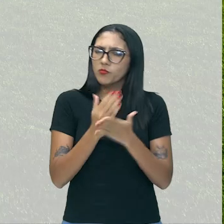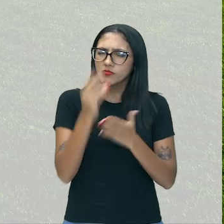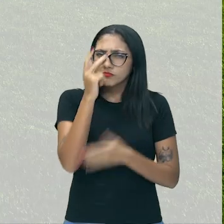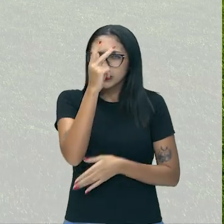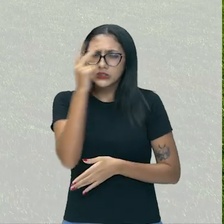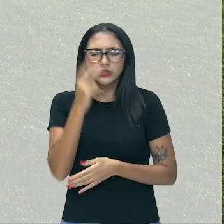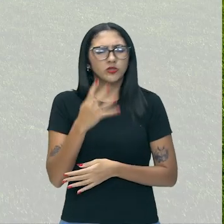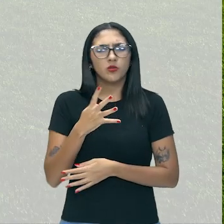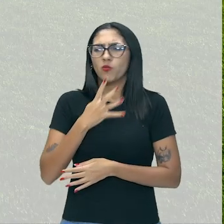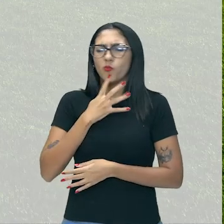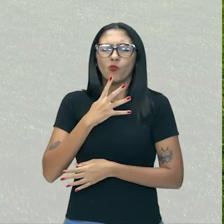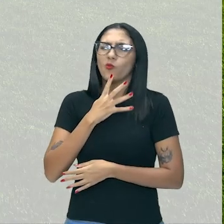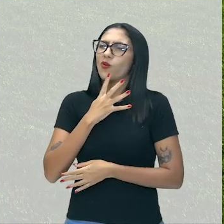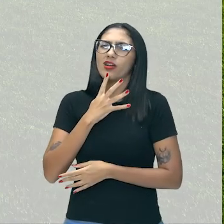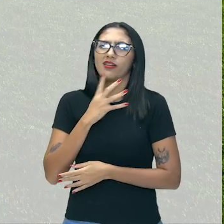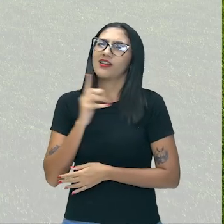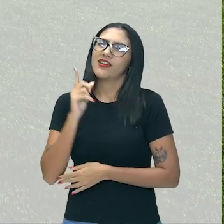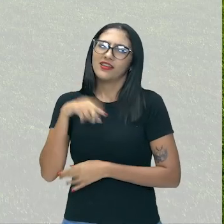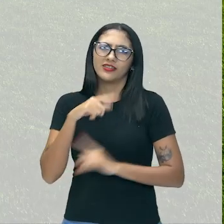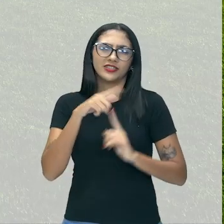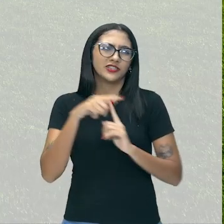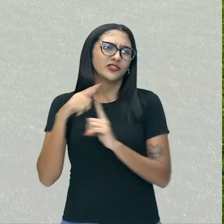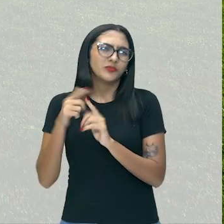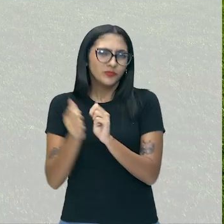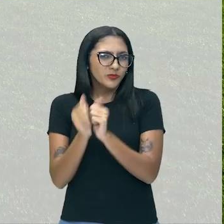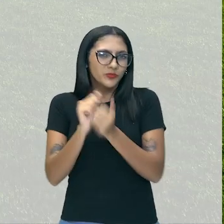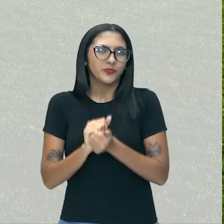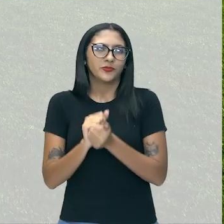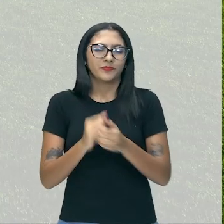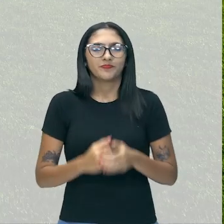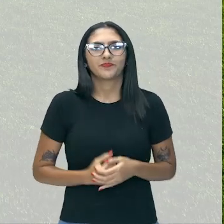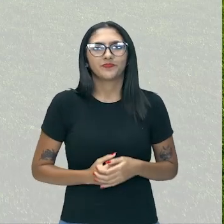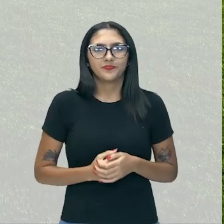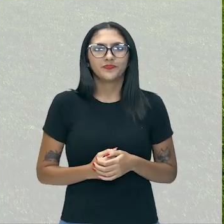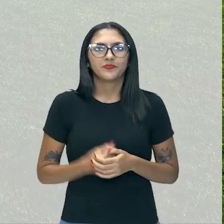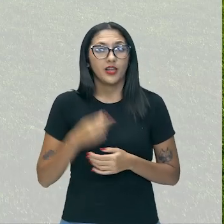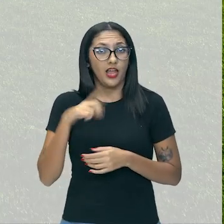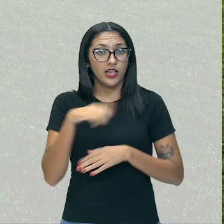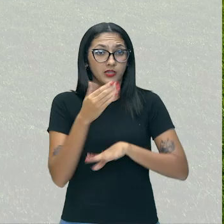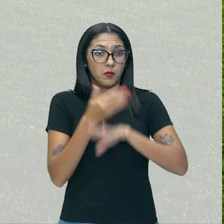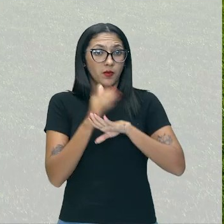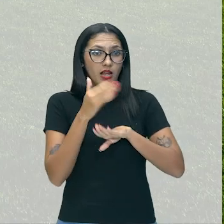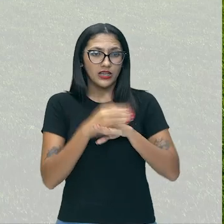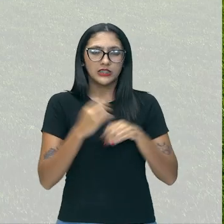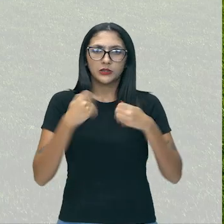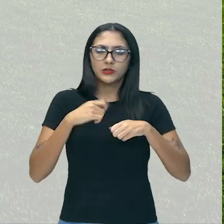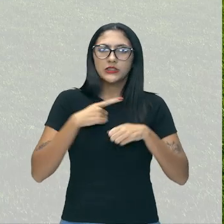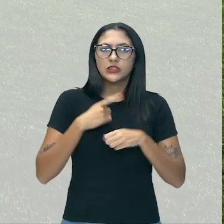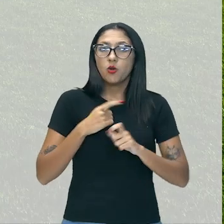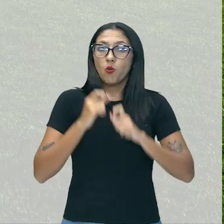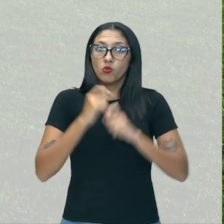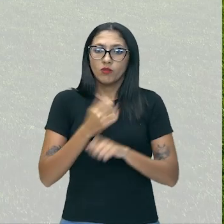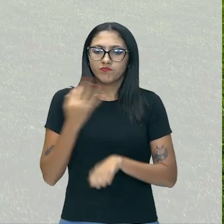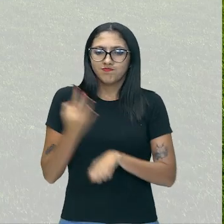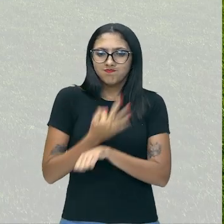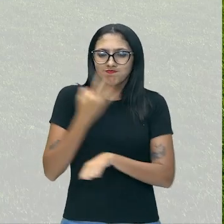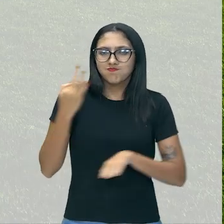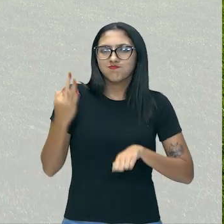essa modalidade esportiva, né? E é uma prática que exige ali muita